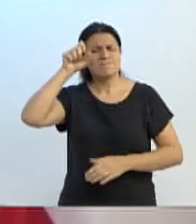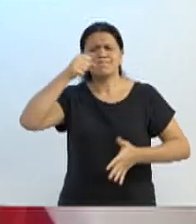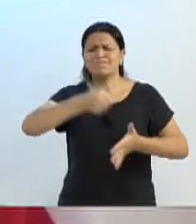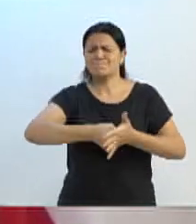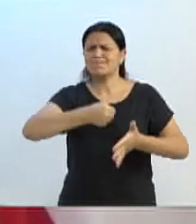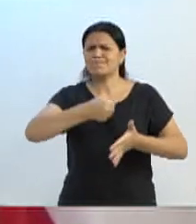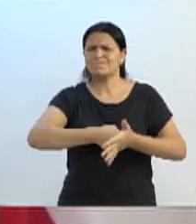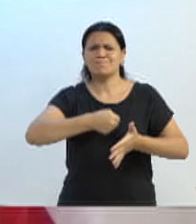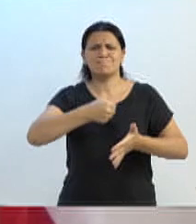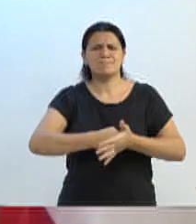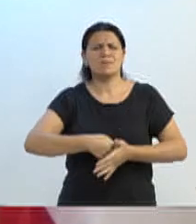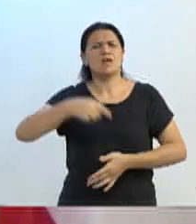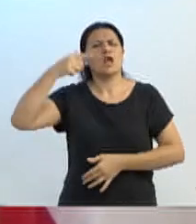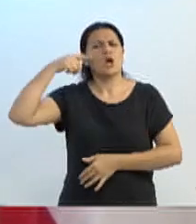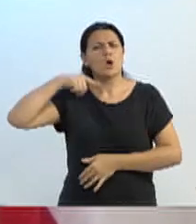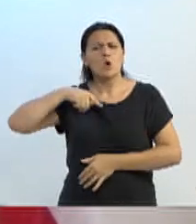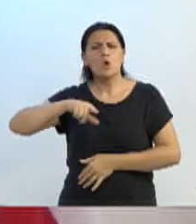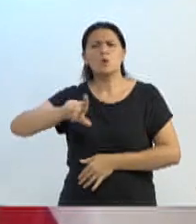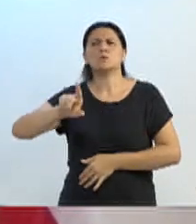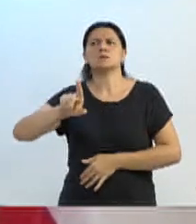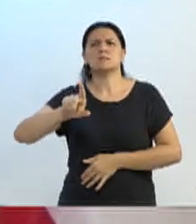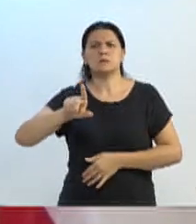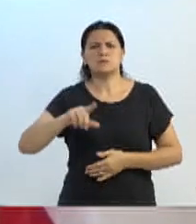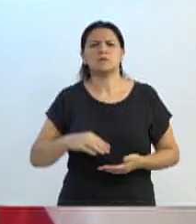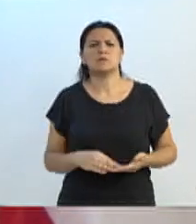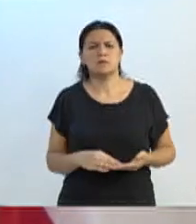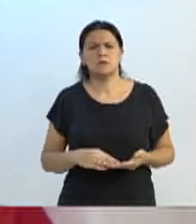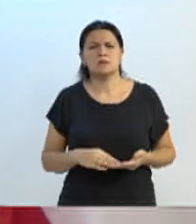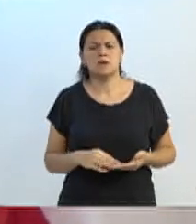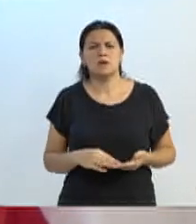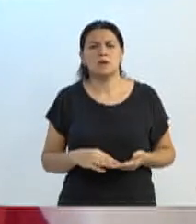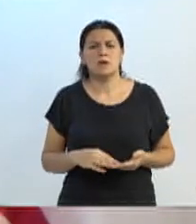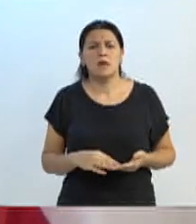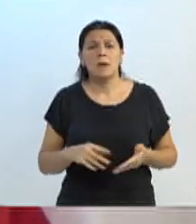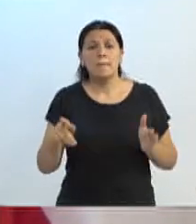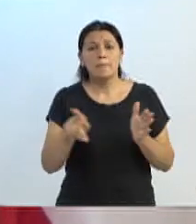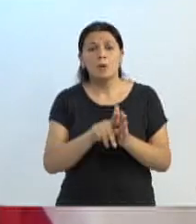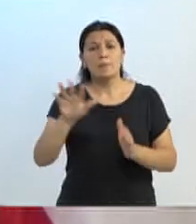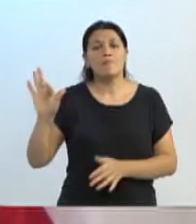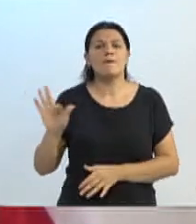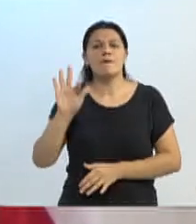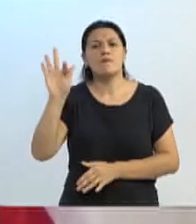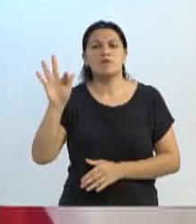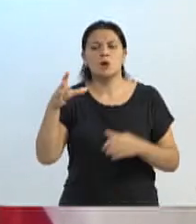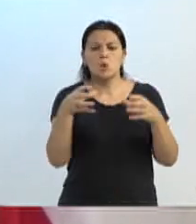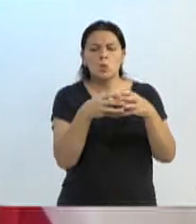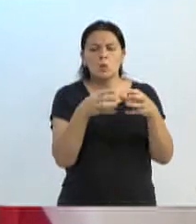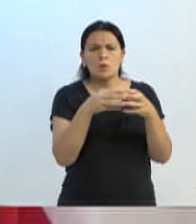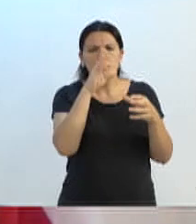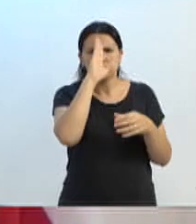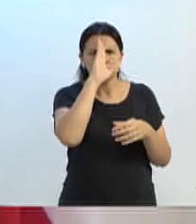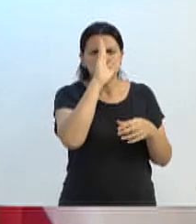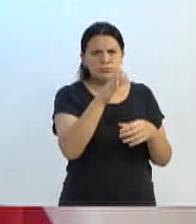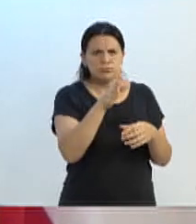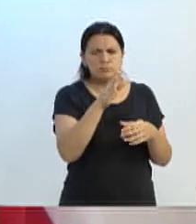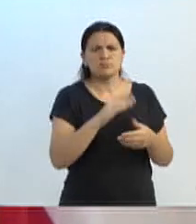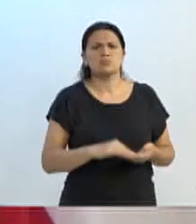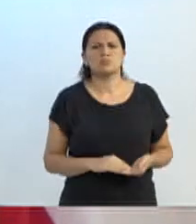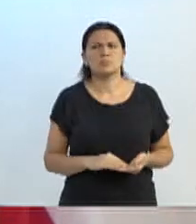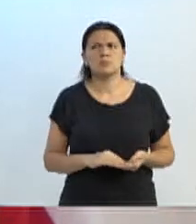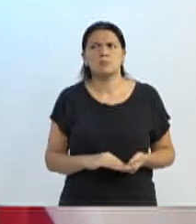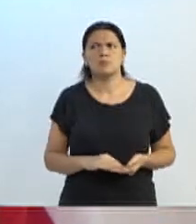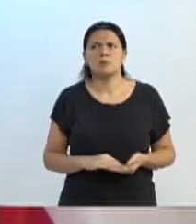uma determinação federal, quais eram os grupos prioritários. Gente, eu valorizo professores, polícia